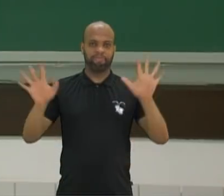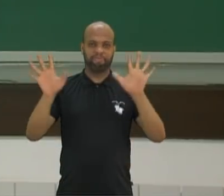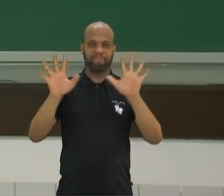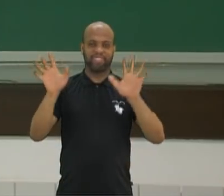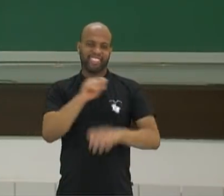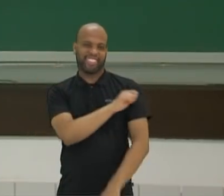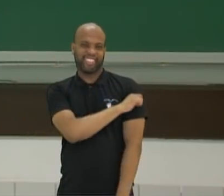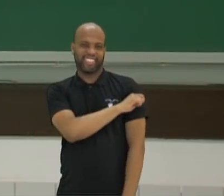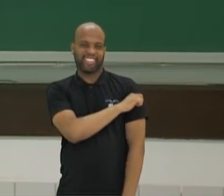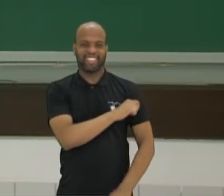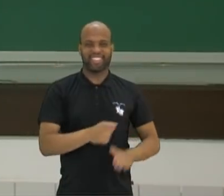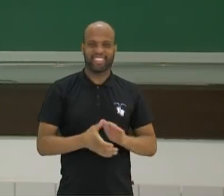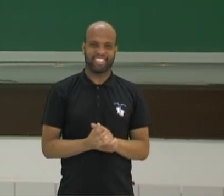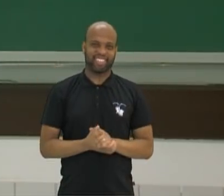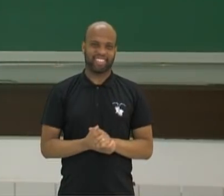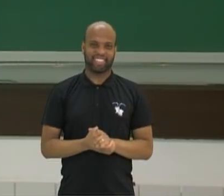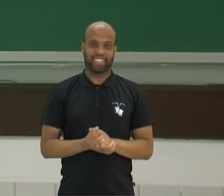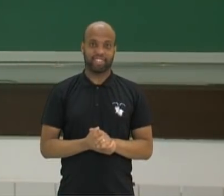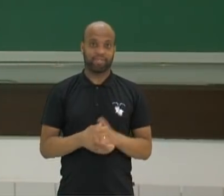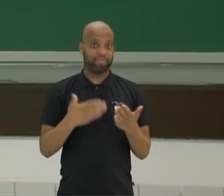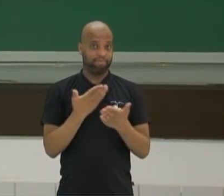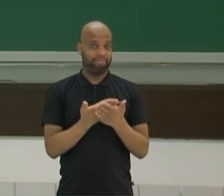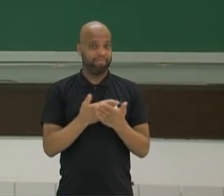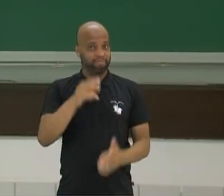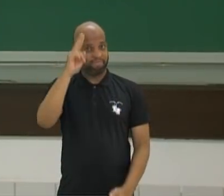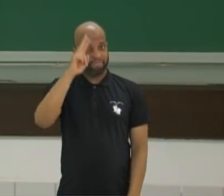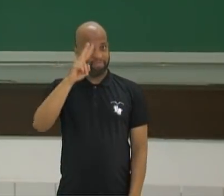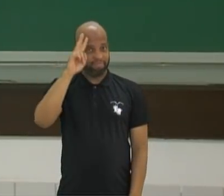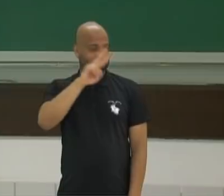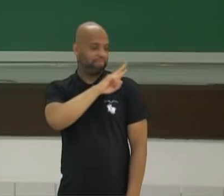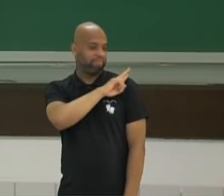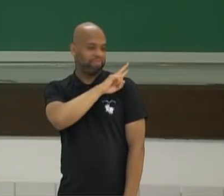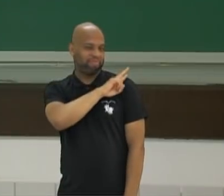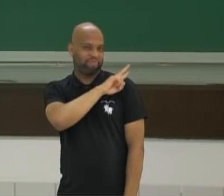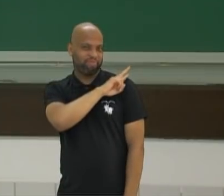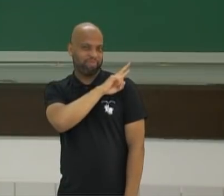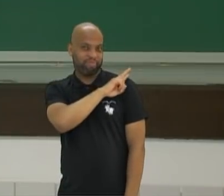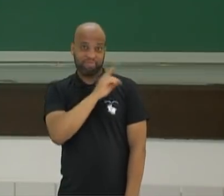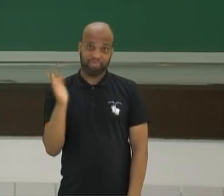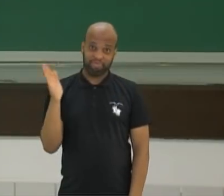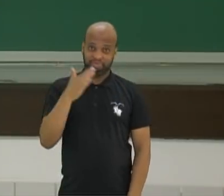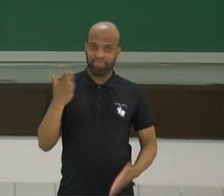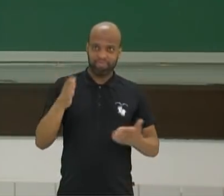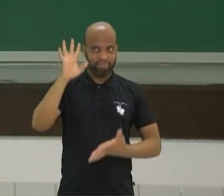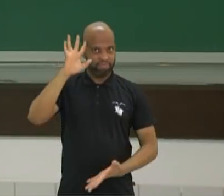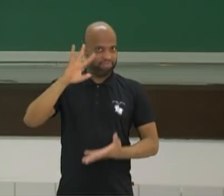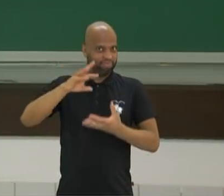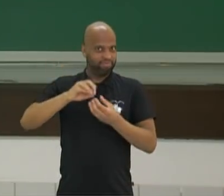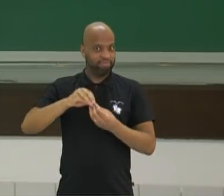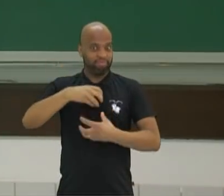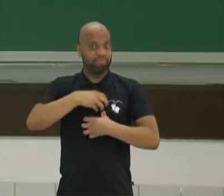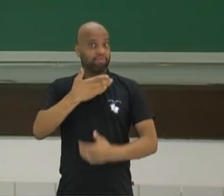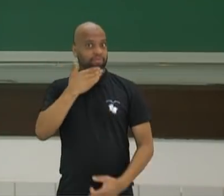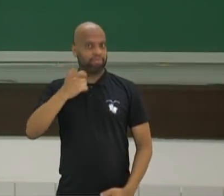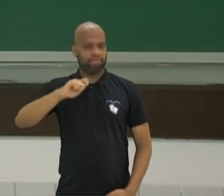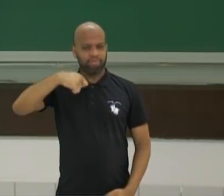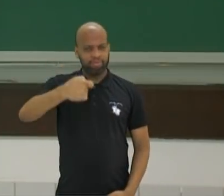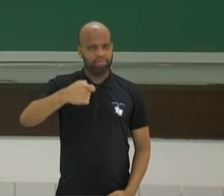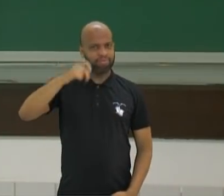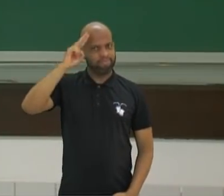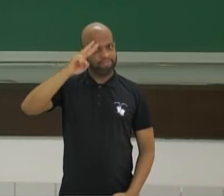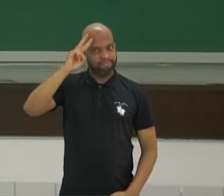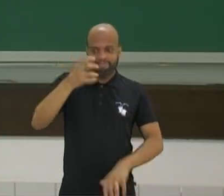Saudações, alunos! Aula de História, segunda série do ensino médio. Vamos entender um pouco melhor sobre essa matéria